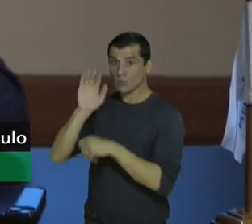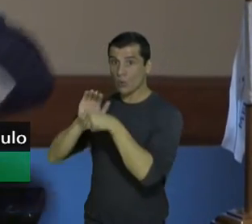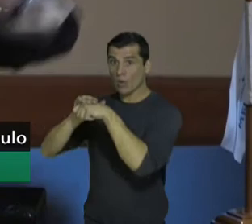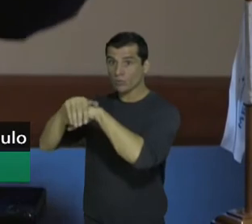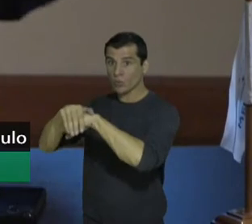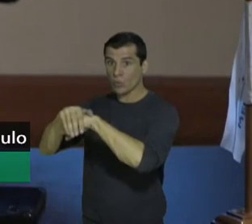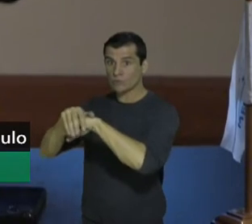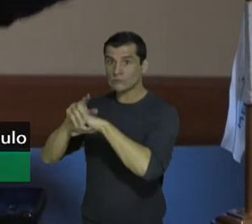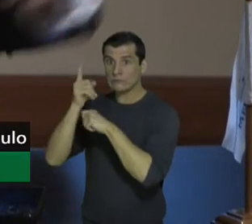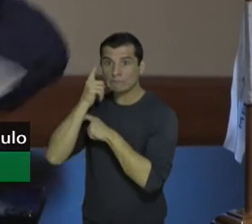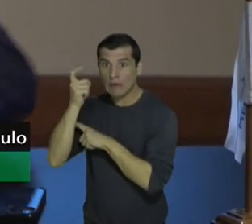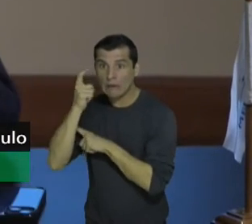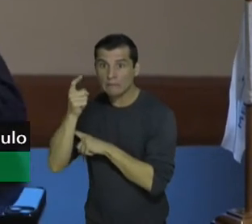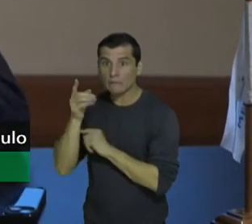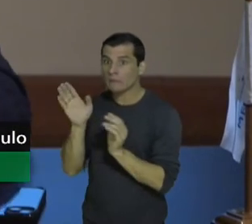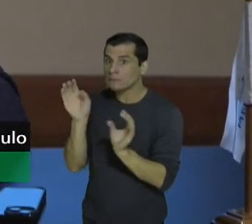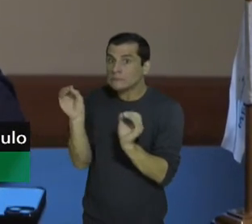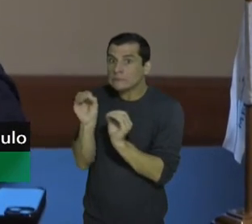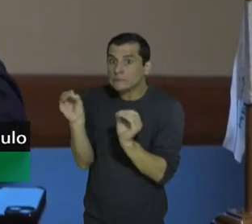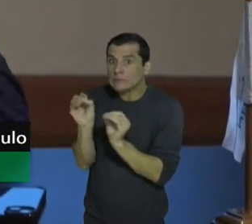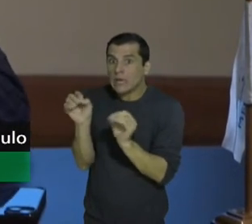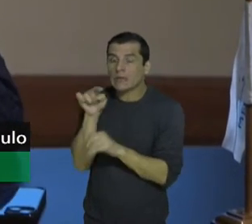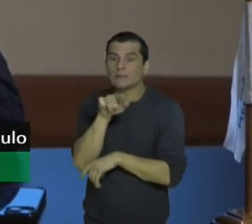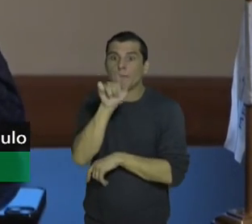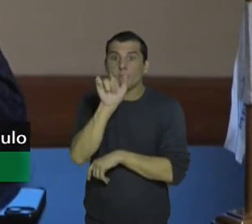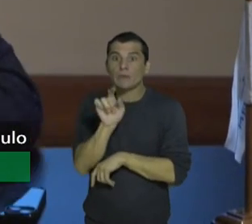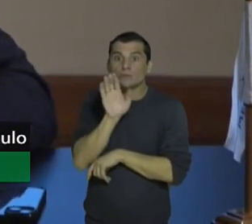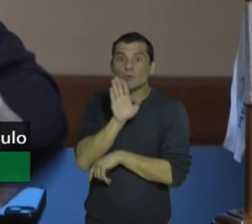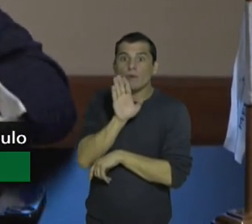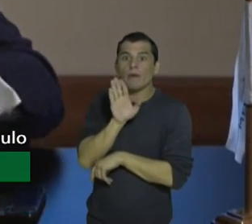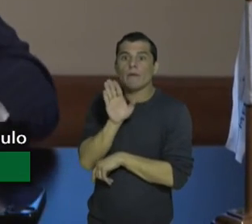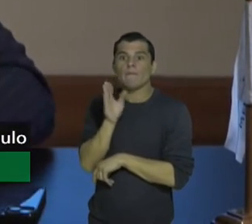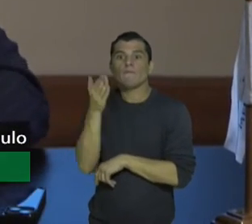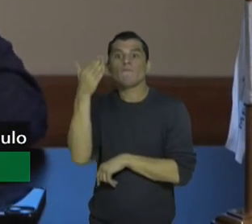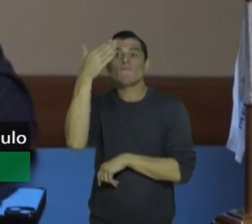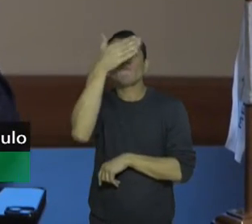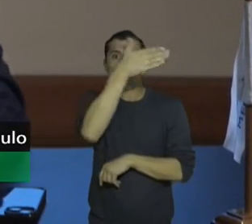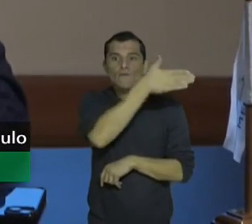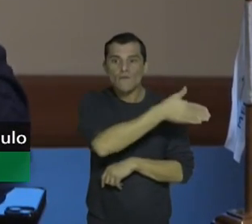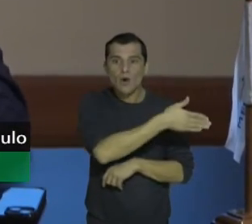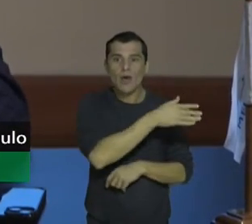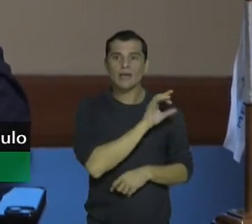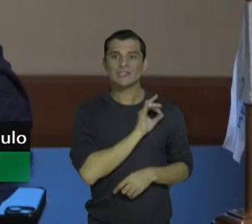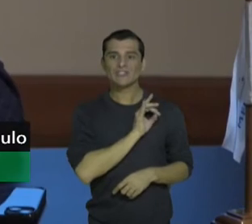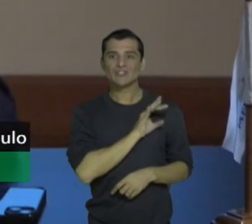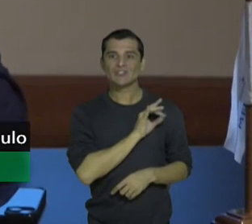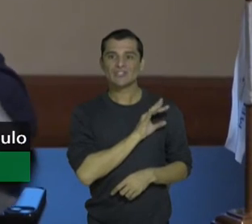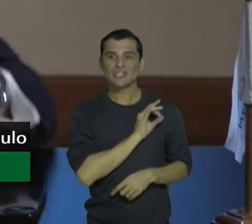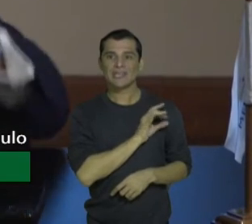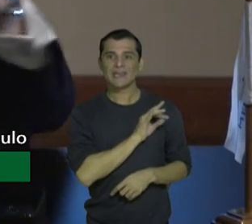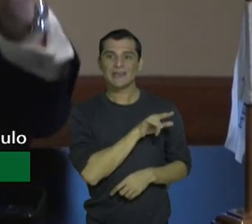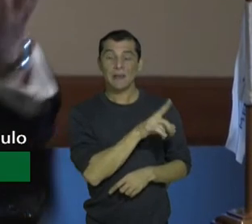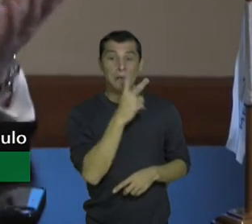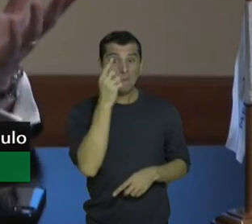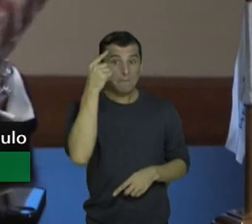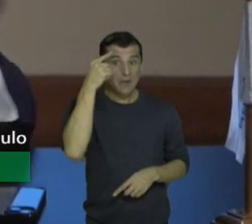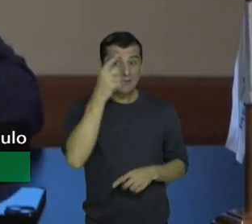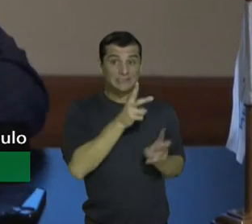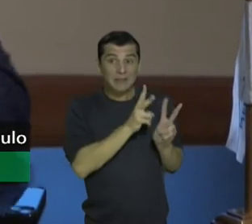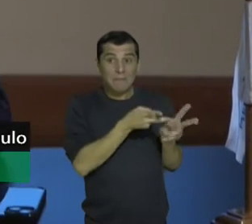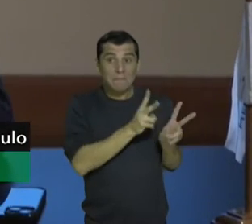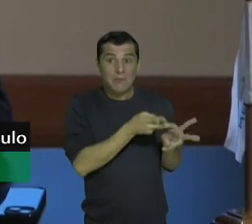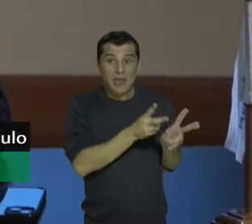para um brasileiro eu aluguei um apartamento no Chile cheguei lá num bom bairro falei ah vai ser a mesma coisa então fui olhar